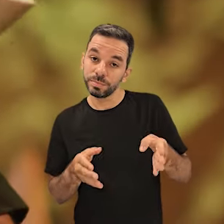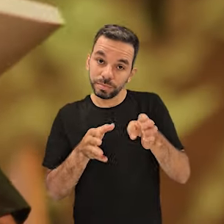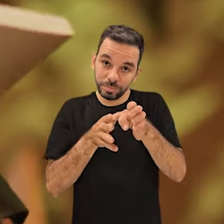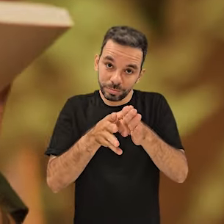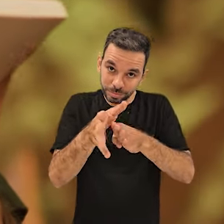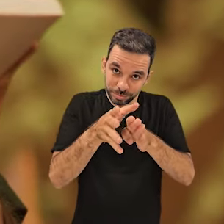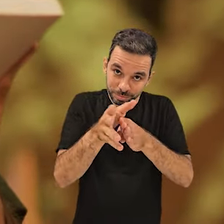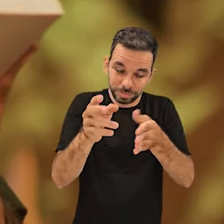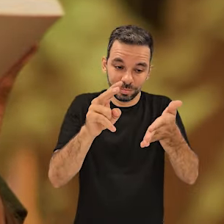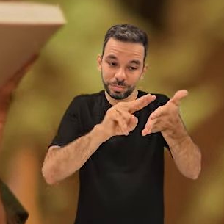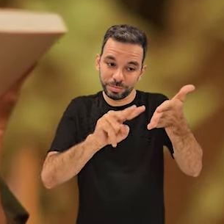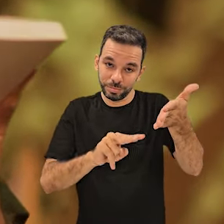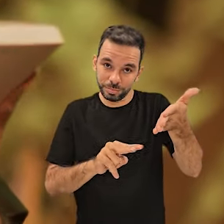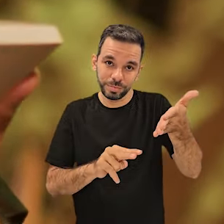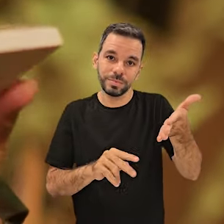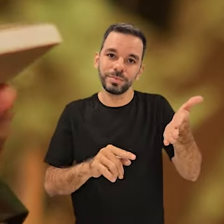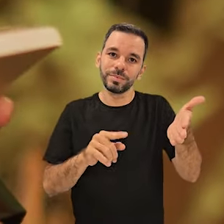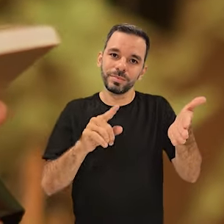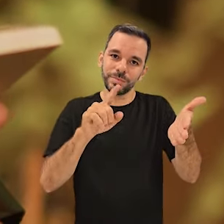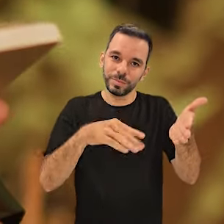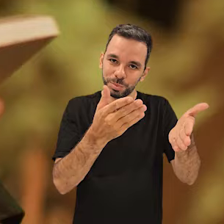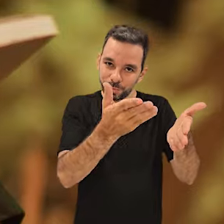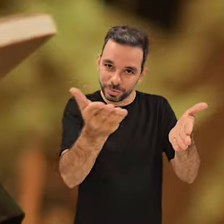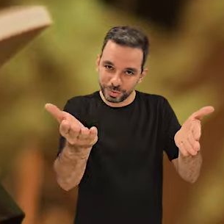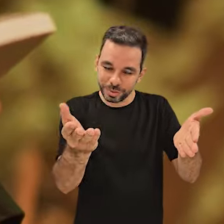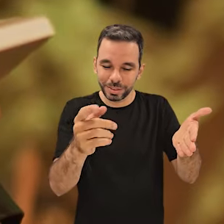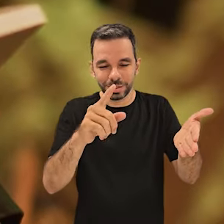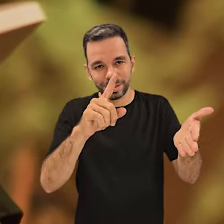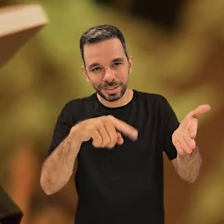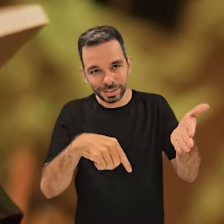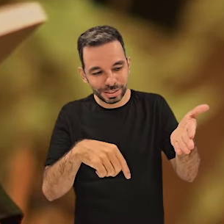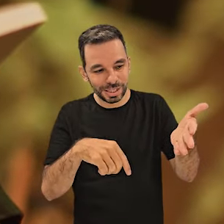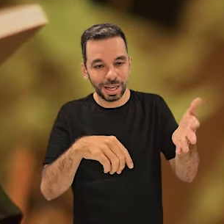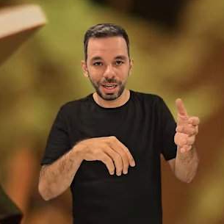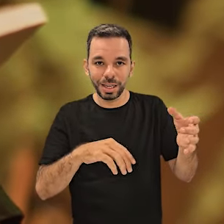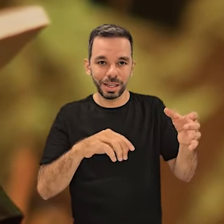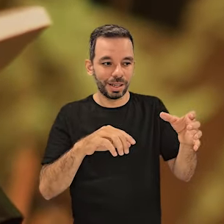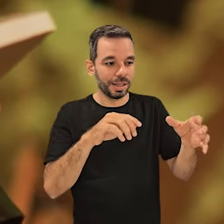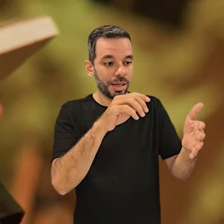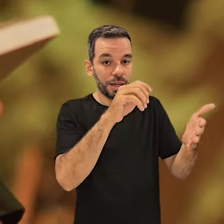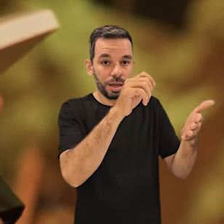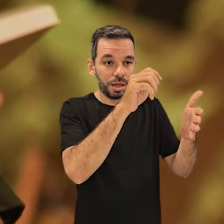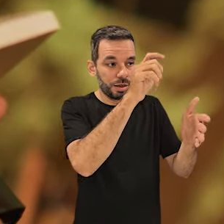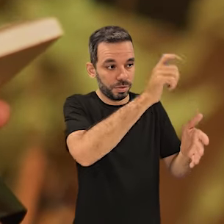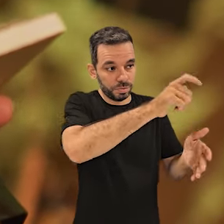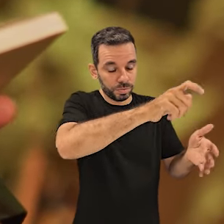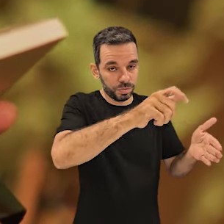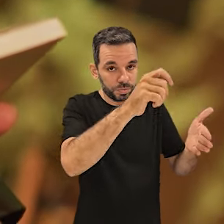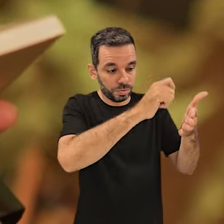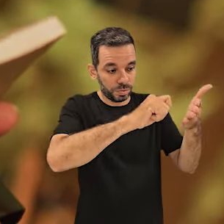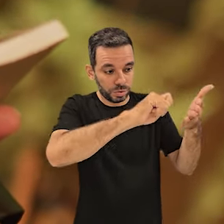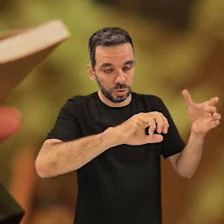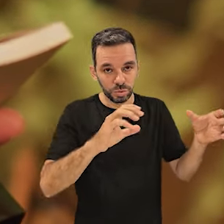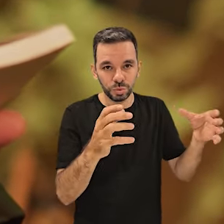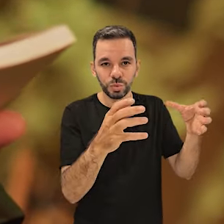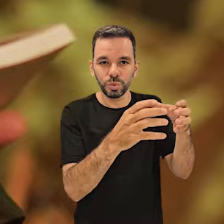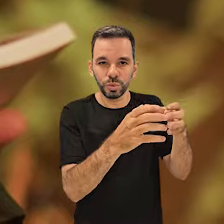Bom, a minha dica para o programa de hoje, para os amigos que estão assistindo, é uma coletânea muito